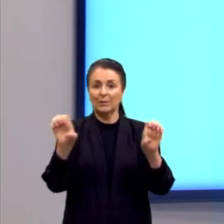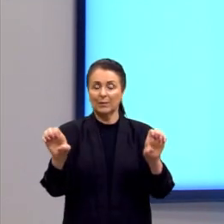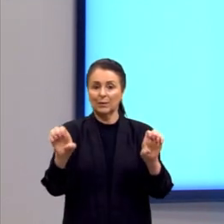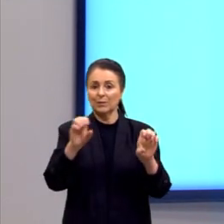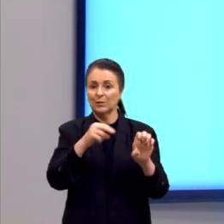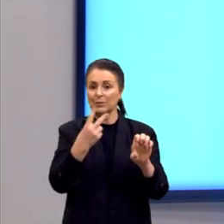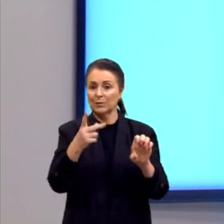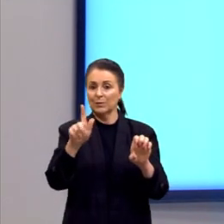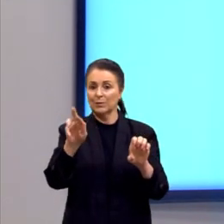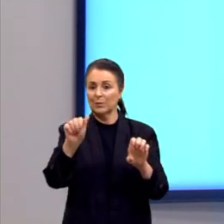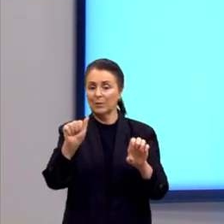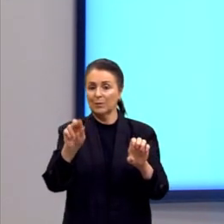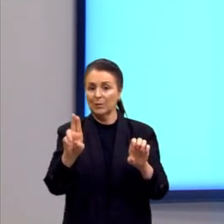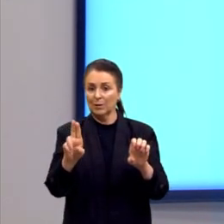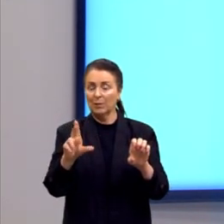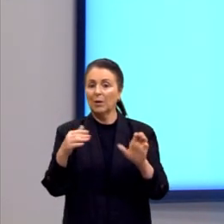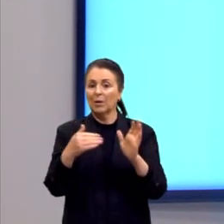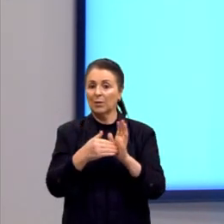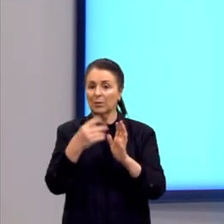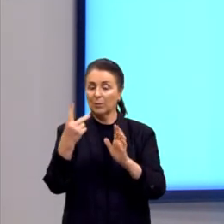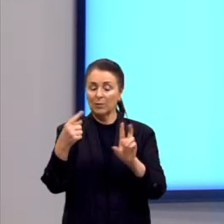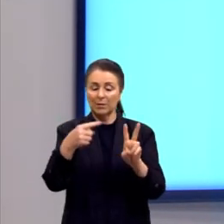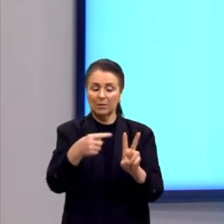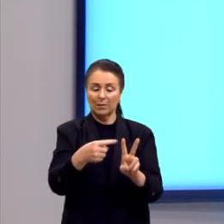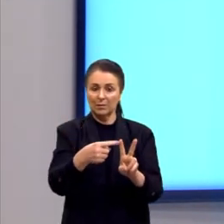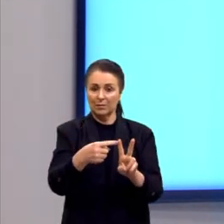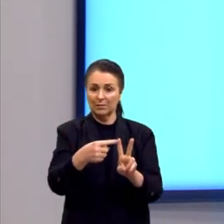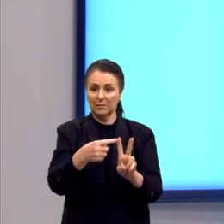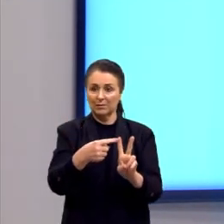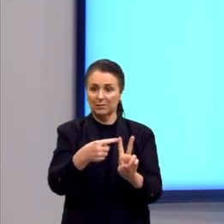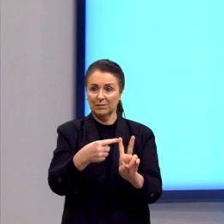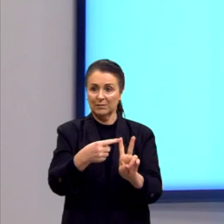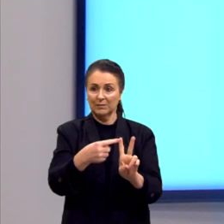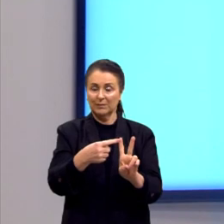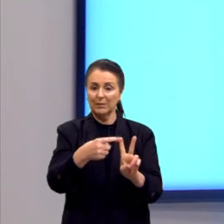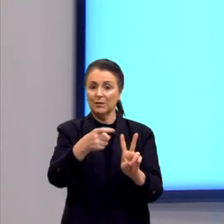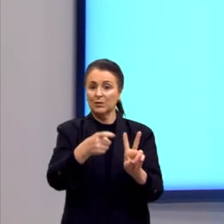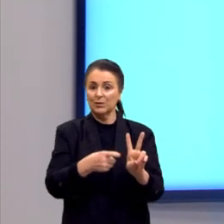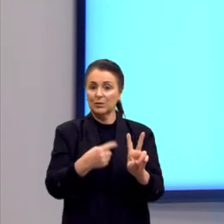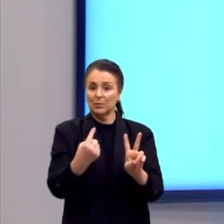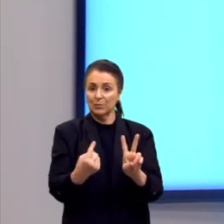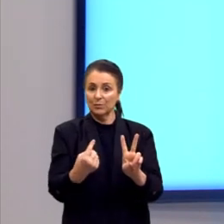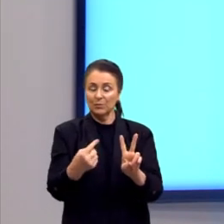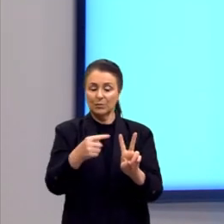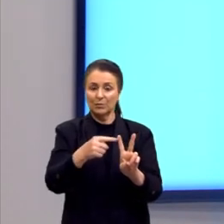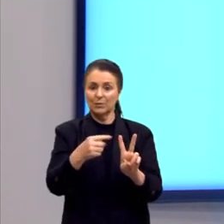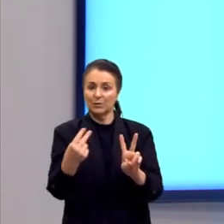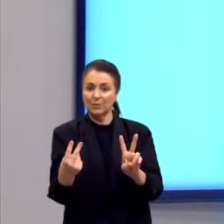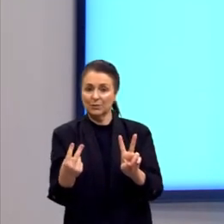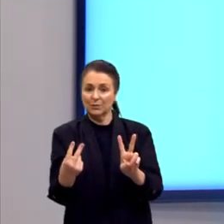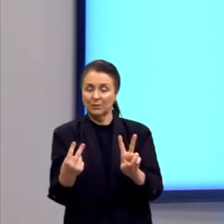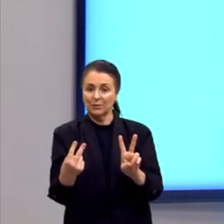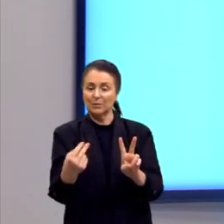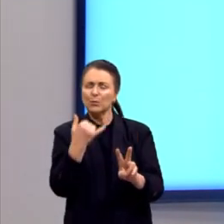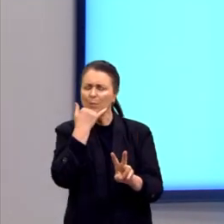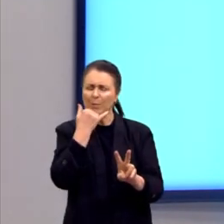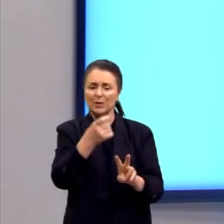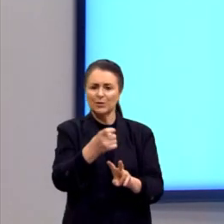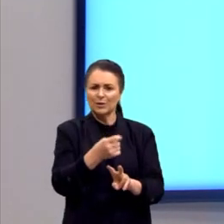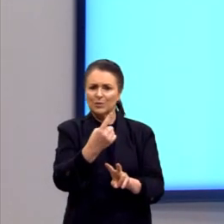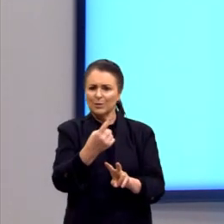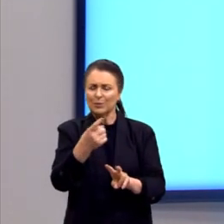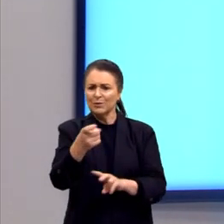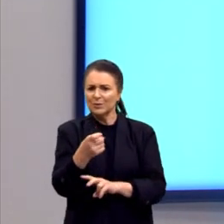grau pode ter até do Além disso né então nós teremos X1 e X2 a soma representa